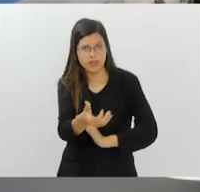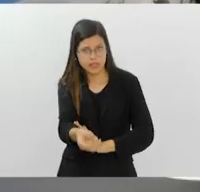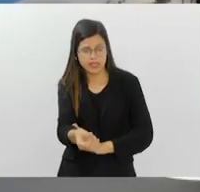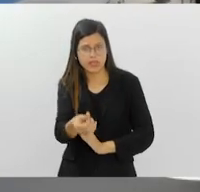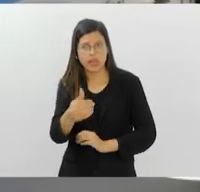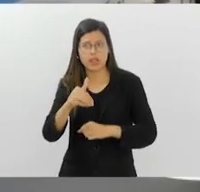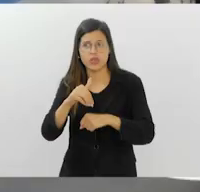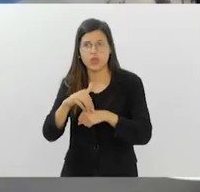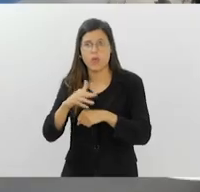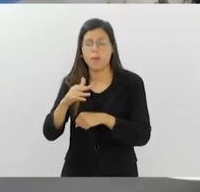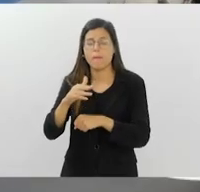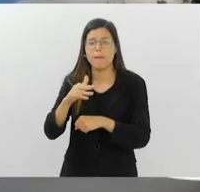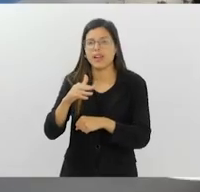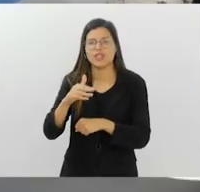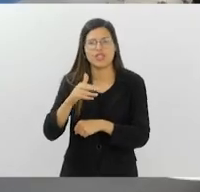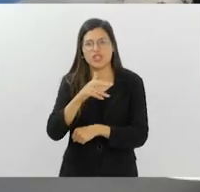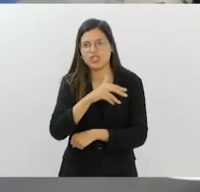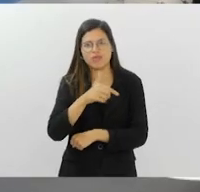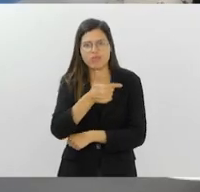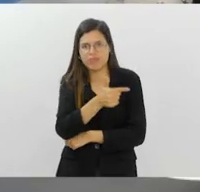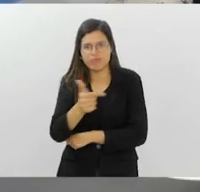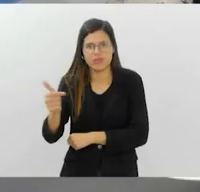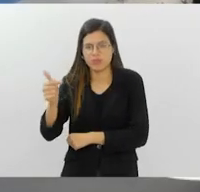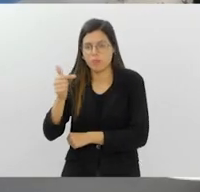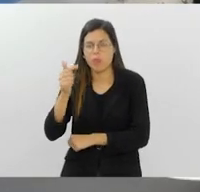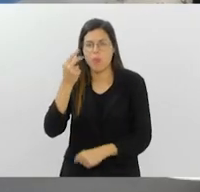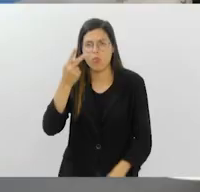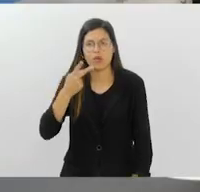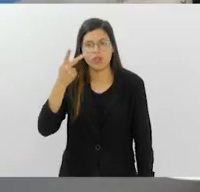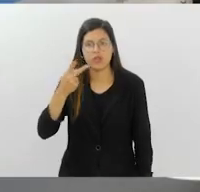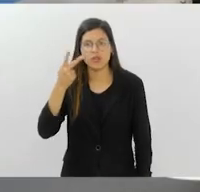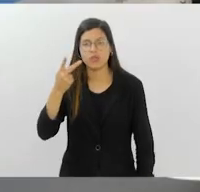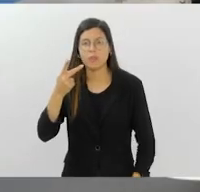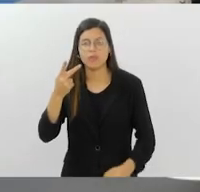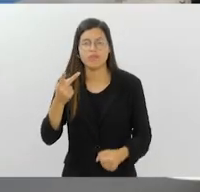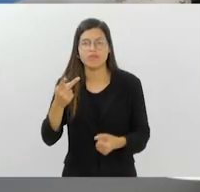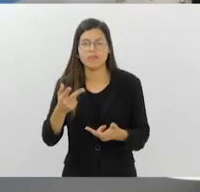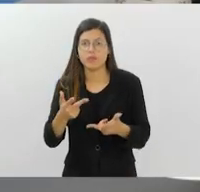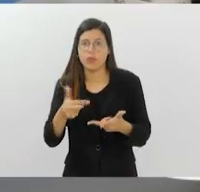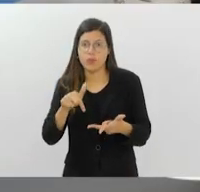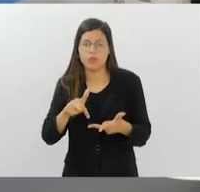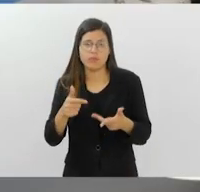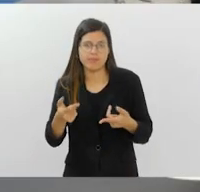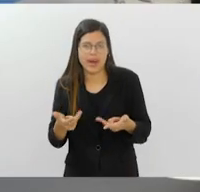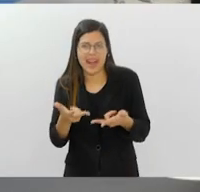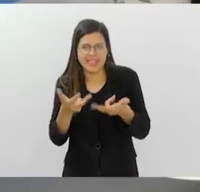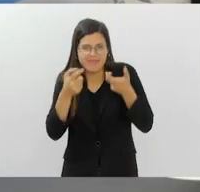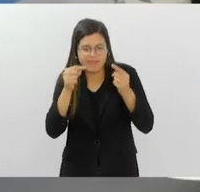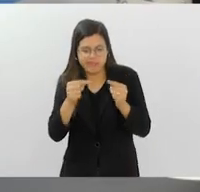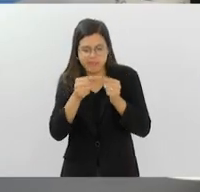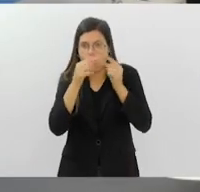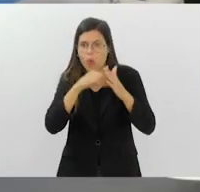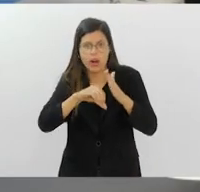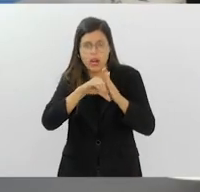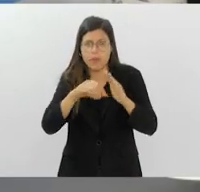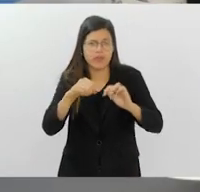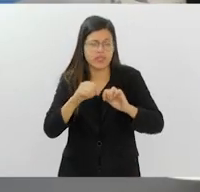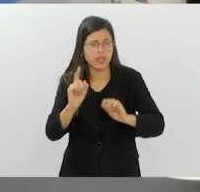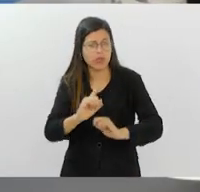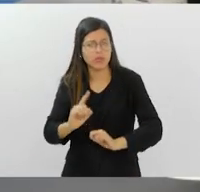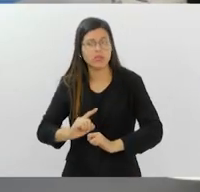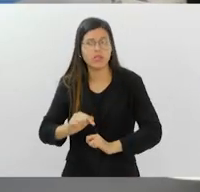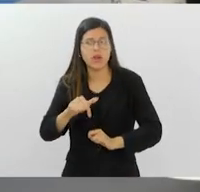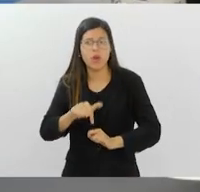congressistas americanos foram identificados com por crimes que eles não cometeram Isso foi uma forma das das ONGs a